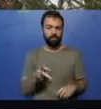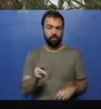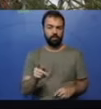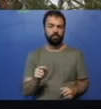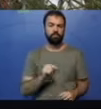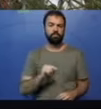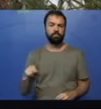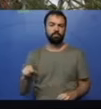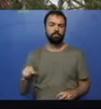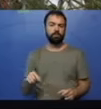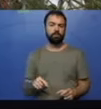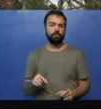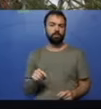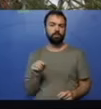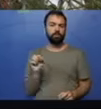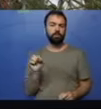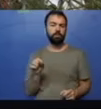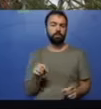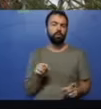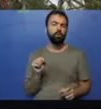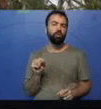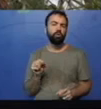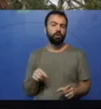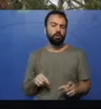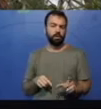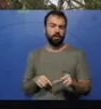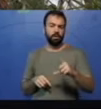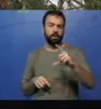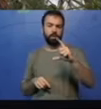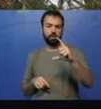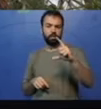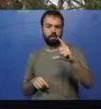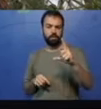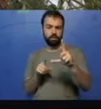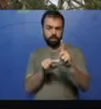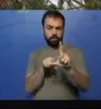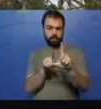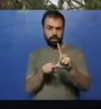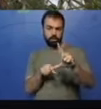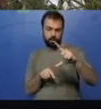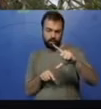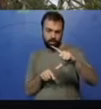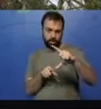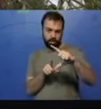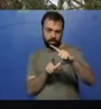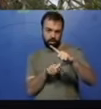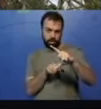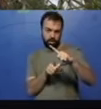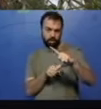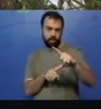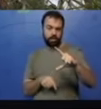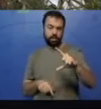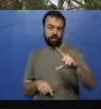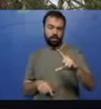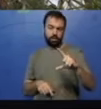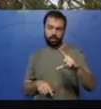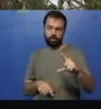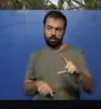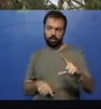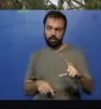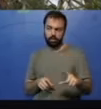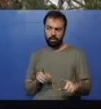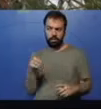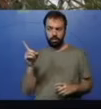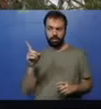itálico, que é um recurso no computador, onde a letra fica levemente inclinada. Todos os escritos estão em itálico, com